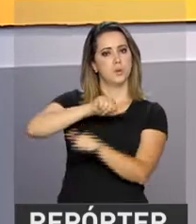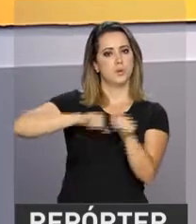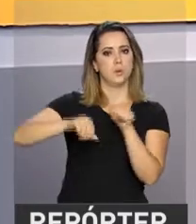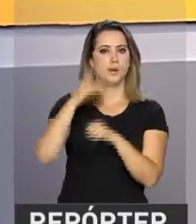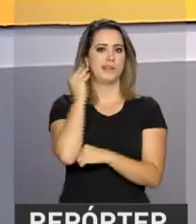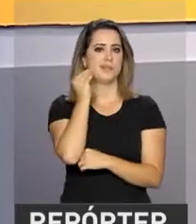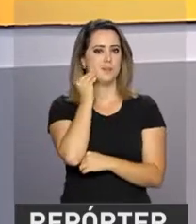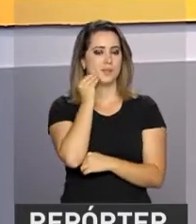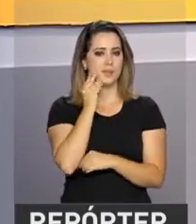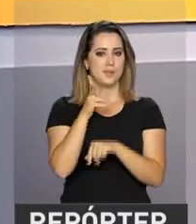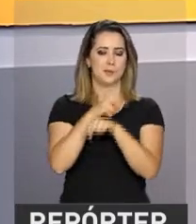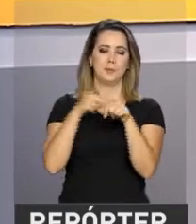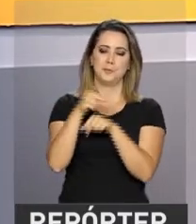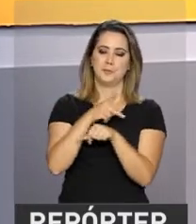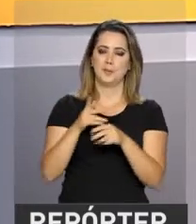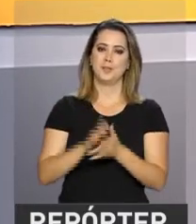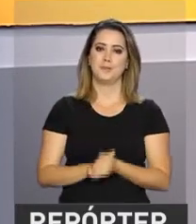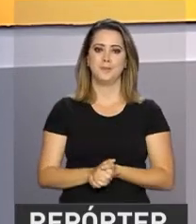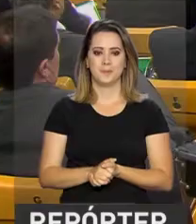entre os países membros.